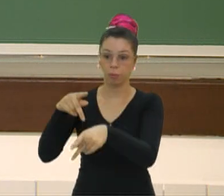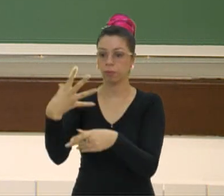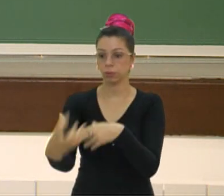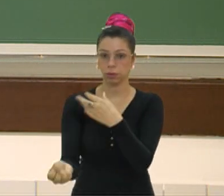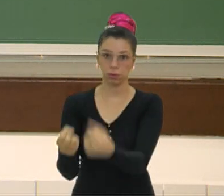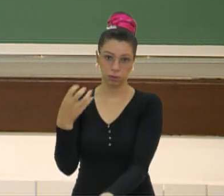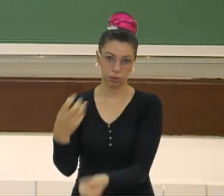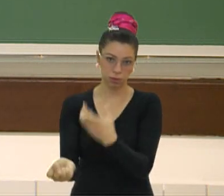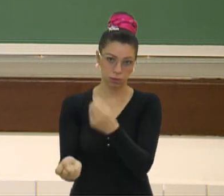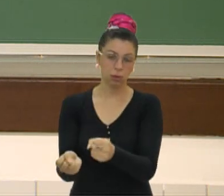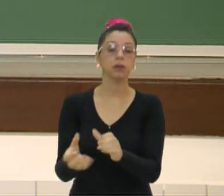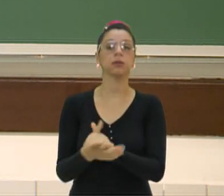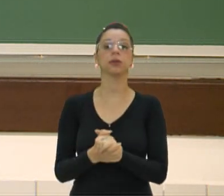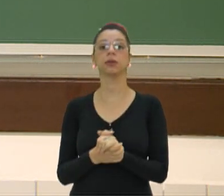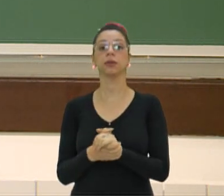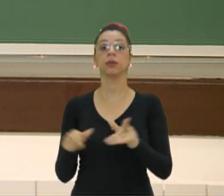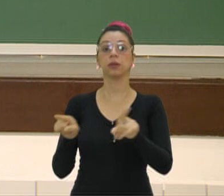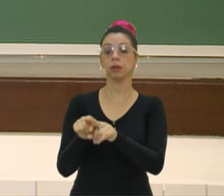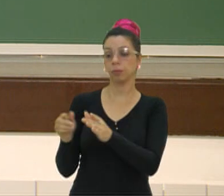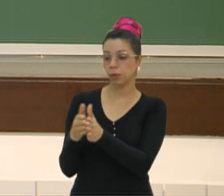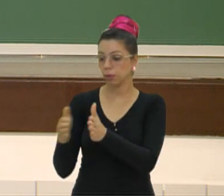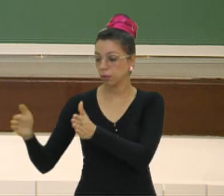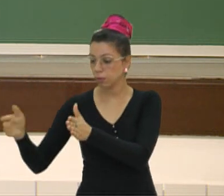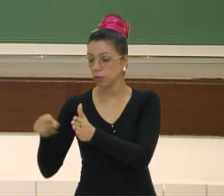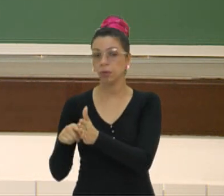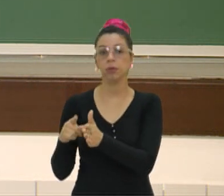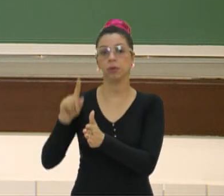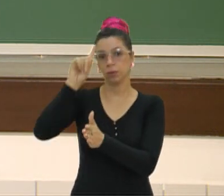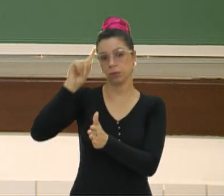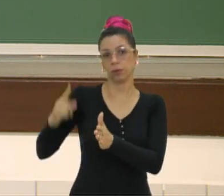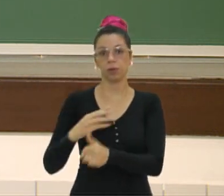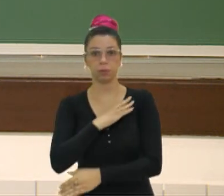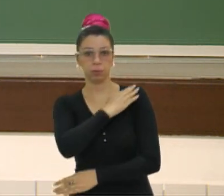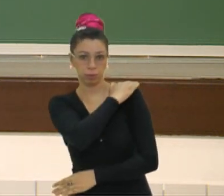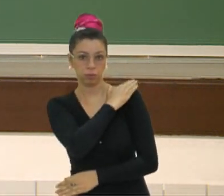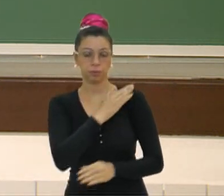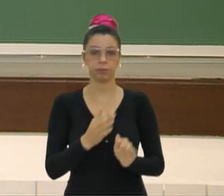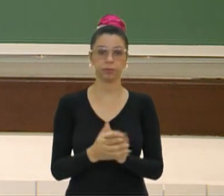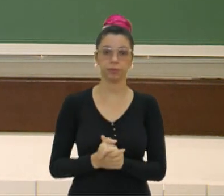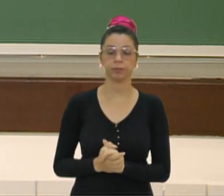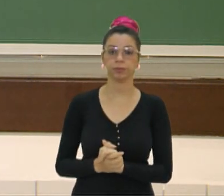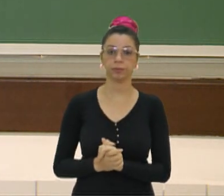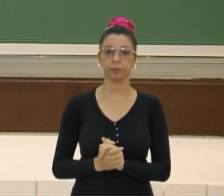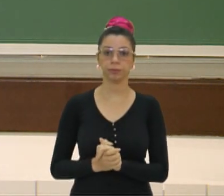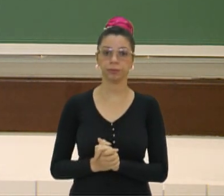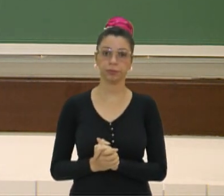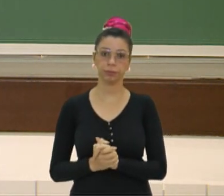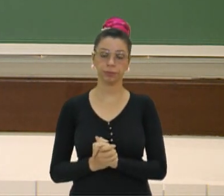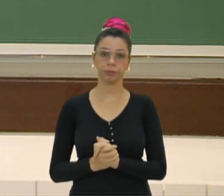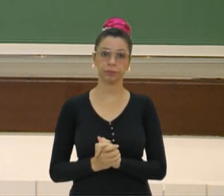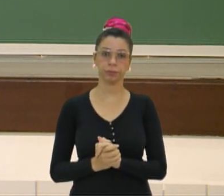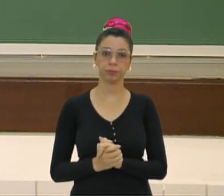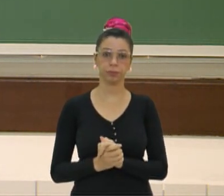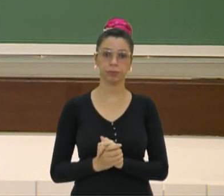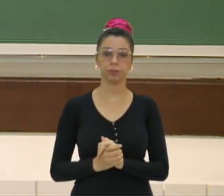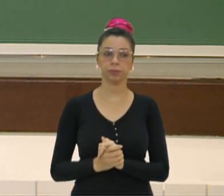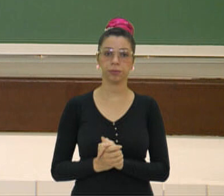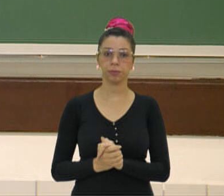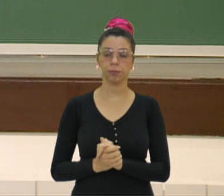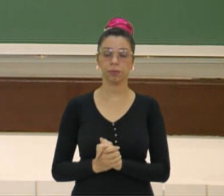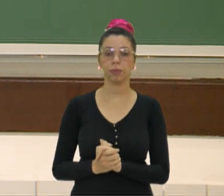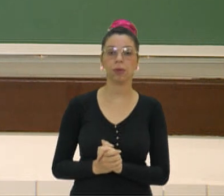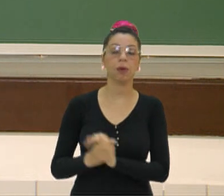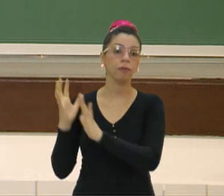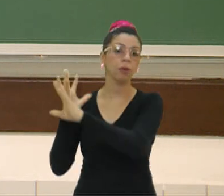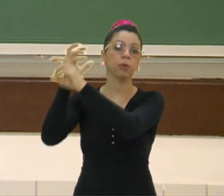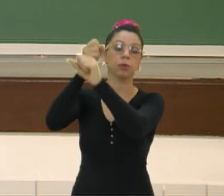falar, e depois aí esse período chamado da ditadura militar, ok? Então vamos adiante. Para retomarmos os